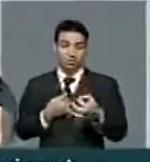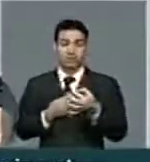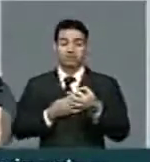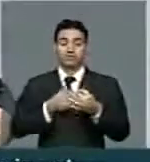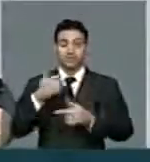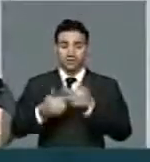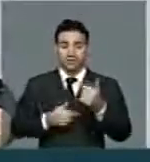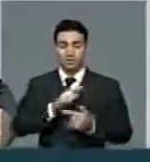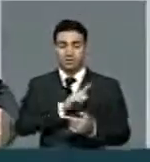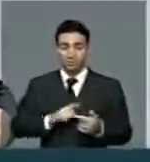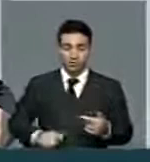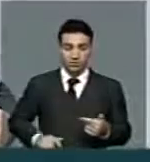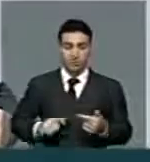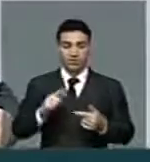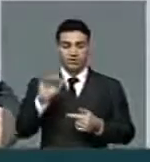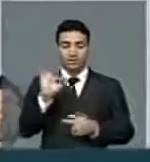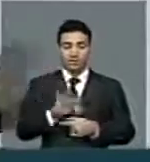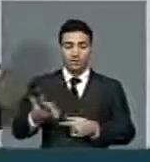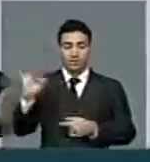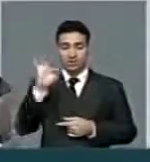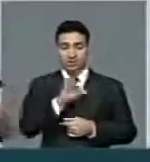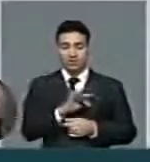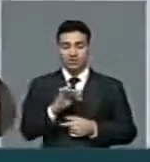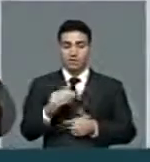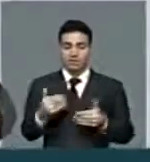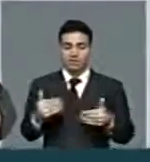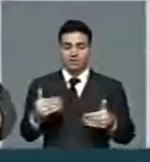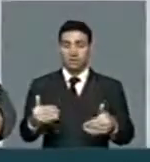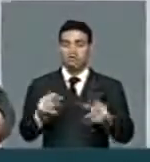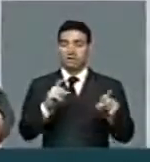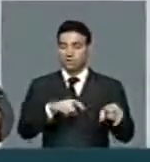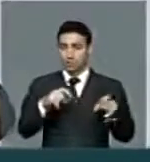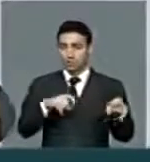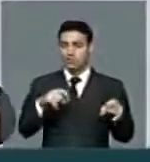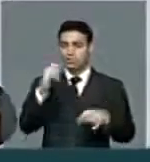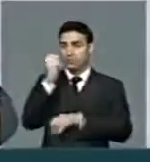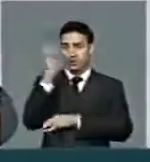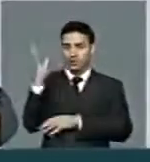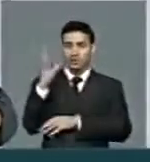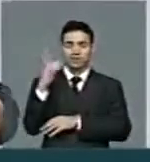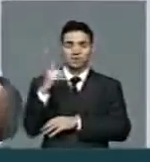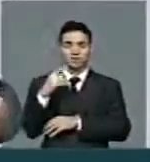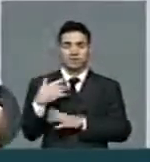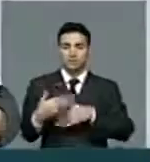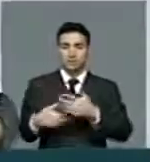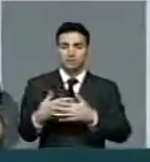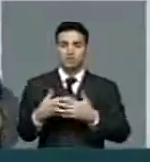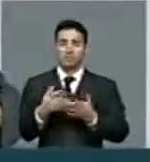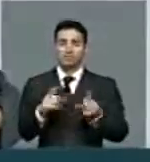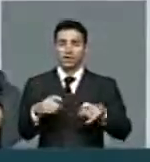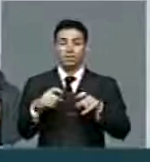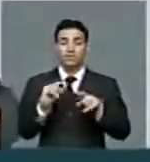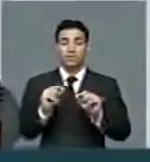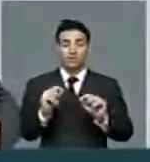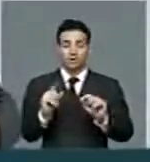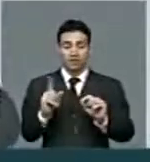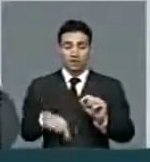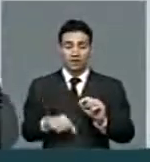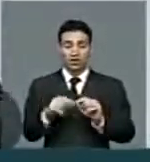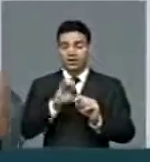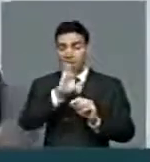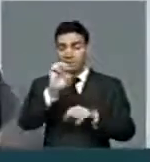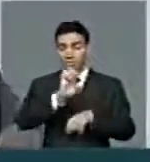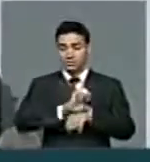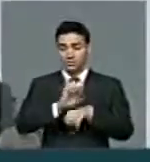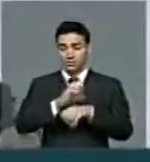governo federal, do Ministério do Meio Ambiente, mas do governo federal, Ministério da Agricultura, Ministério do Desenvolvimento Agrário e todas as instituições federais, é de entregar aos estados e